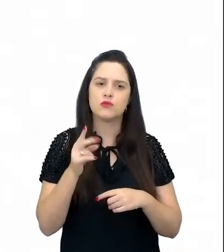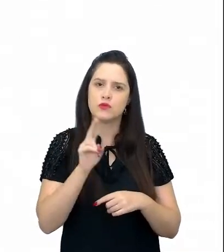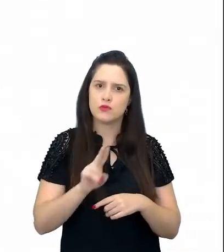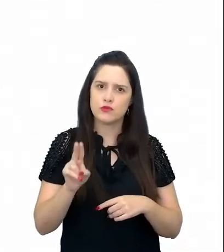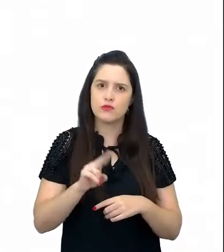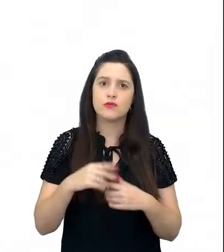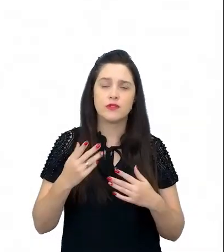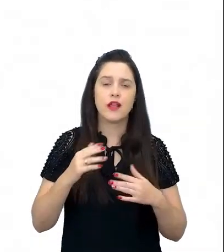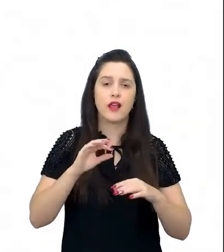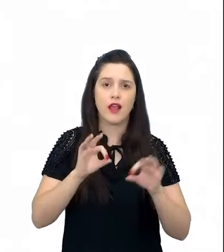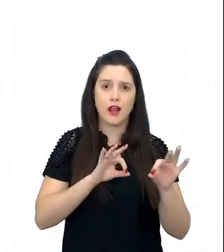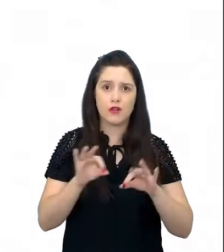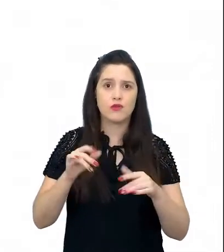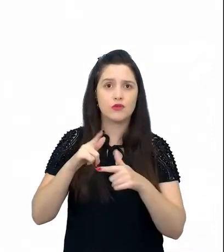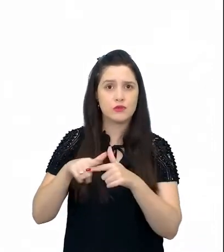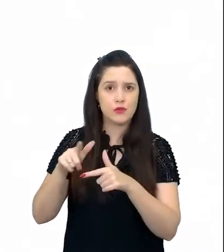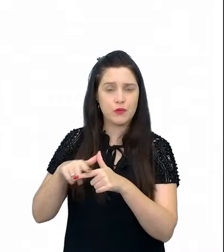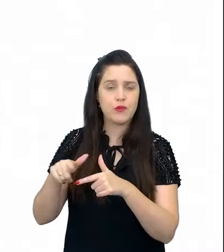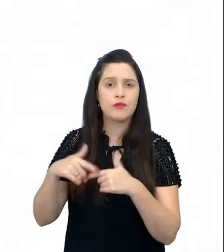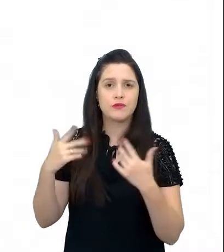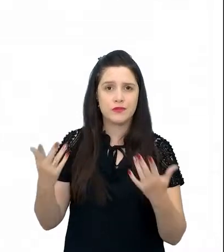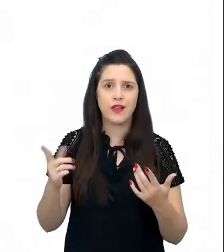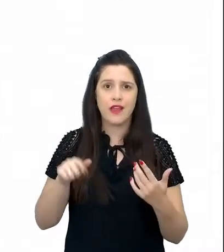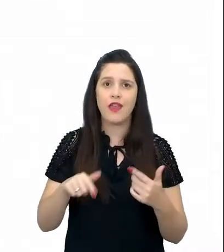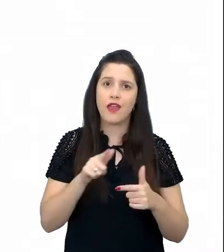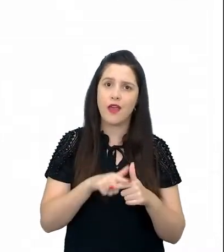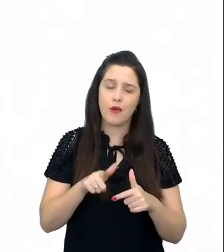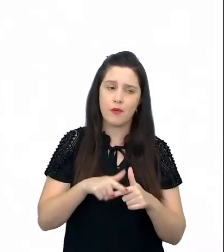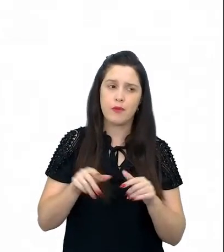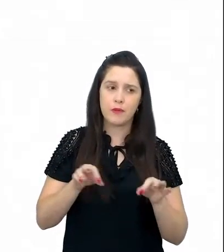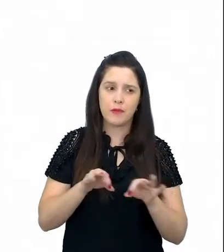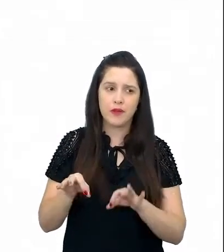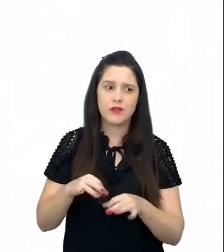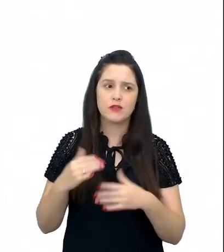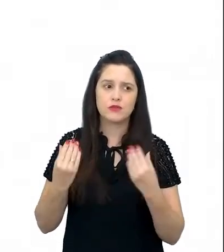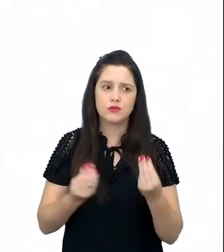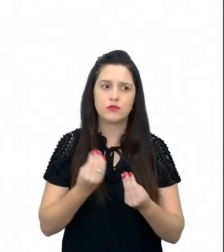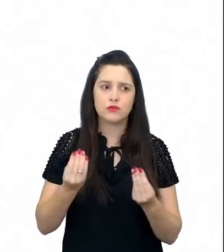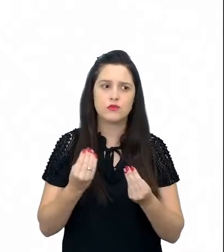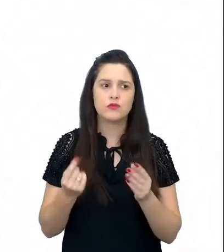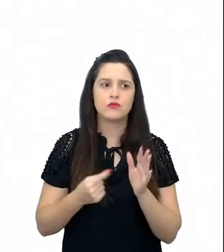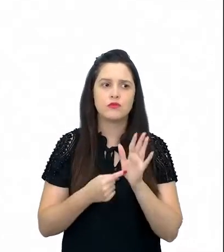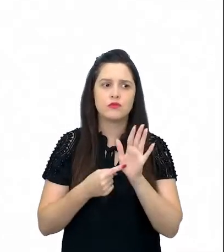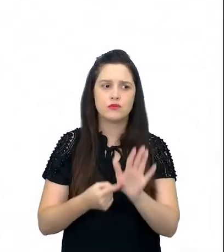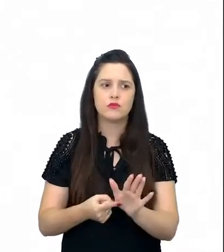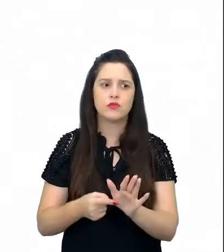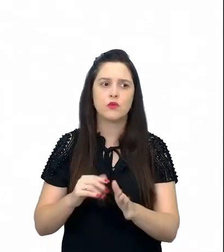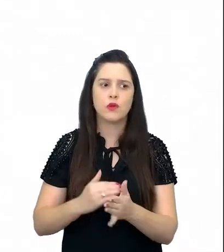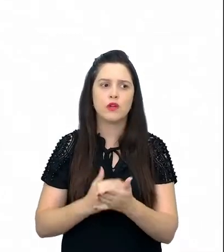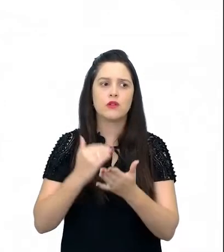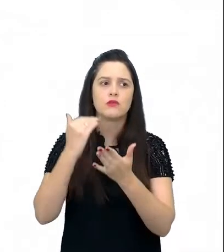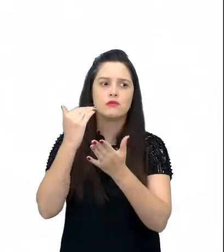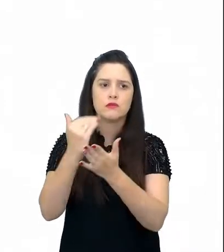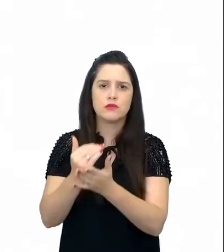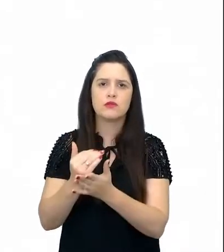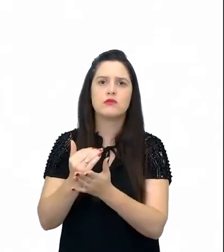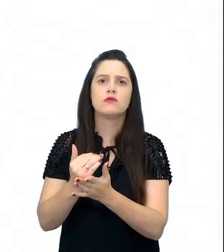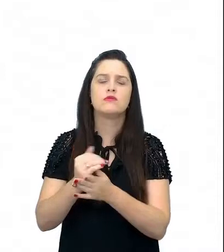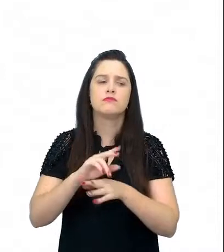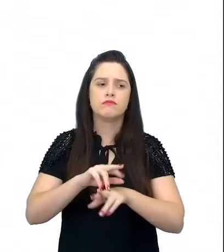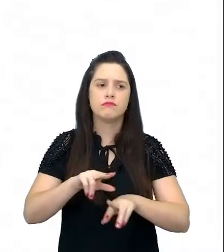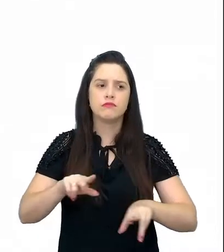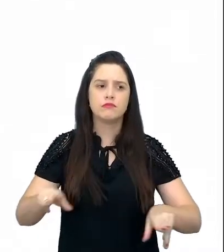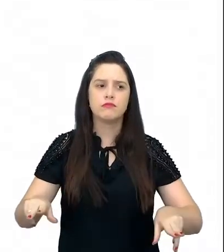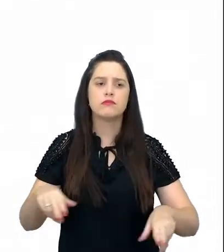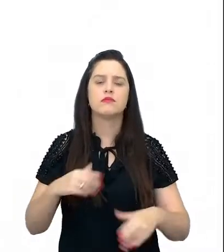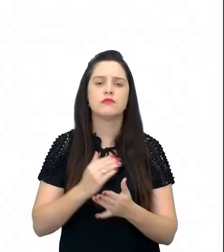na resolução de problema. Então, quando ele pega um problema para ele resolver, qual que é o leque de opção que ele tem? Quanto mais diverso for esse